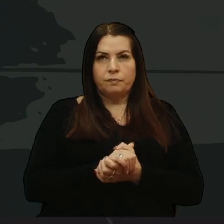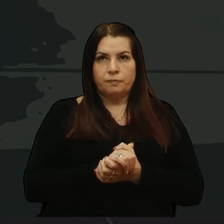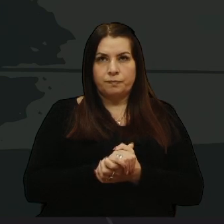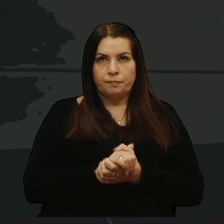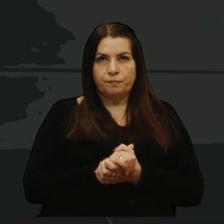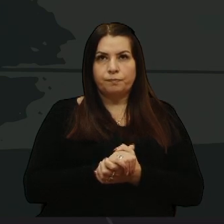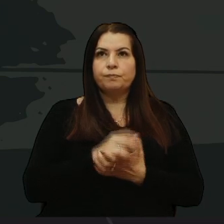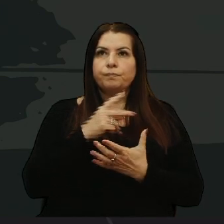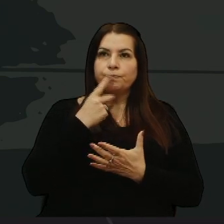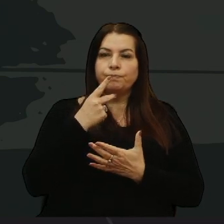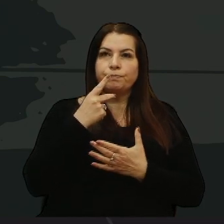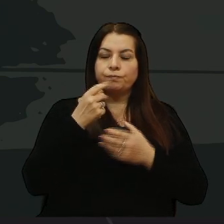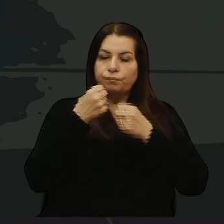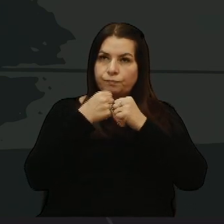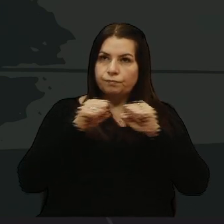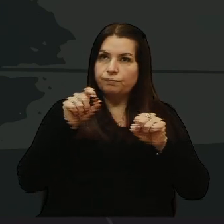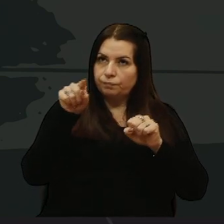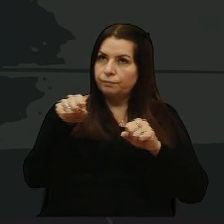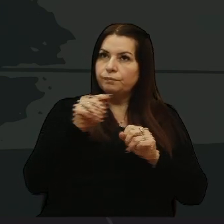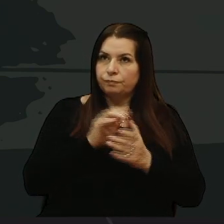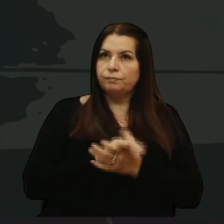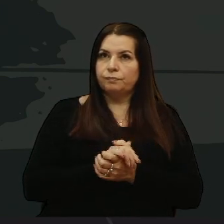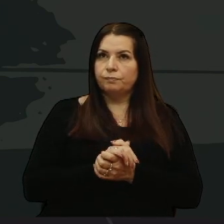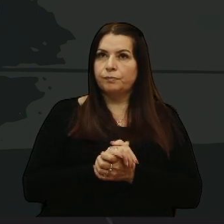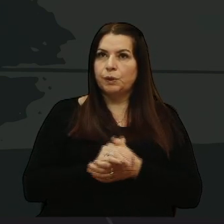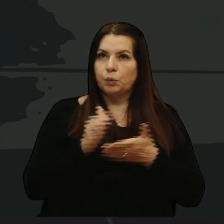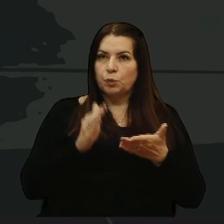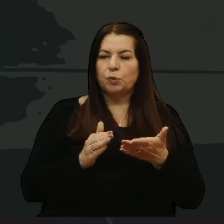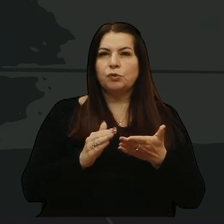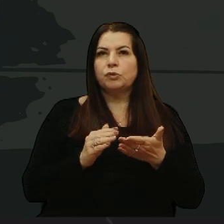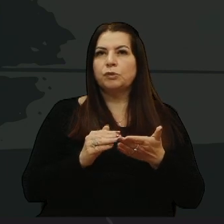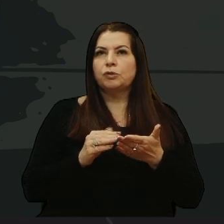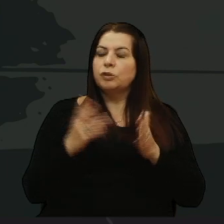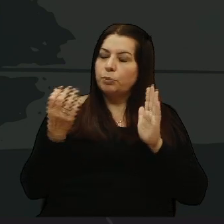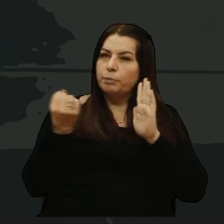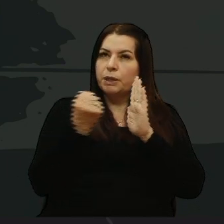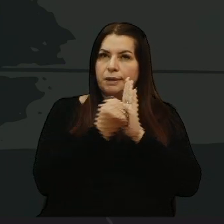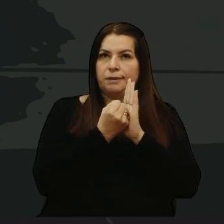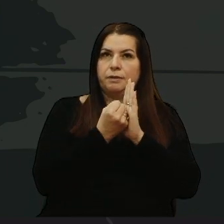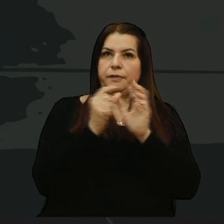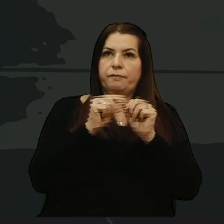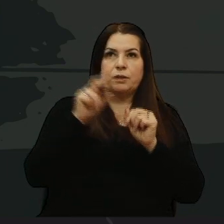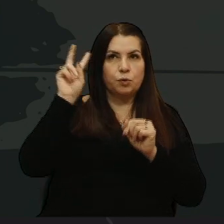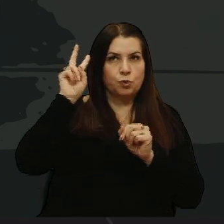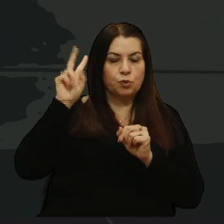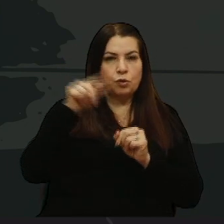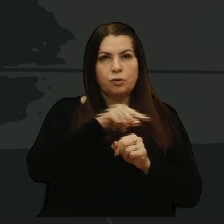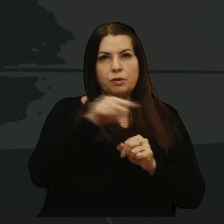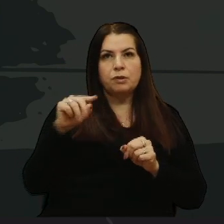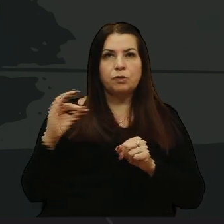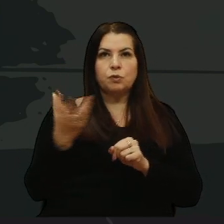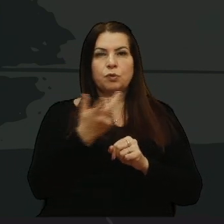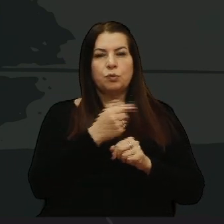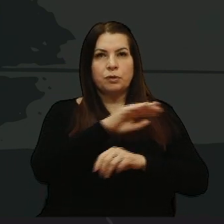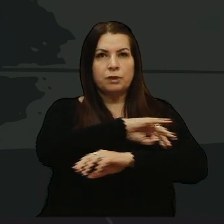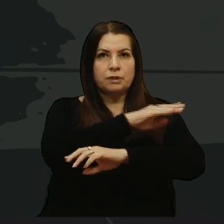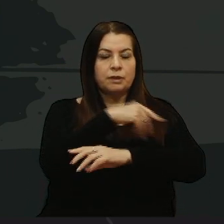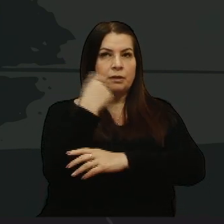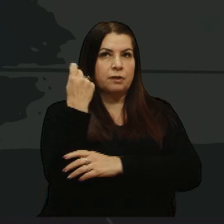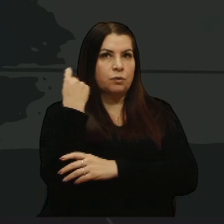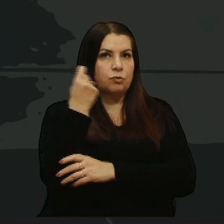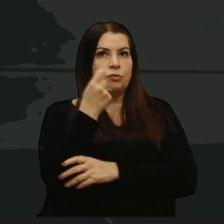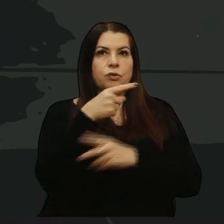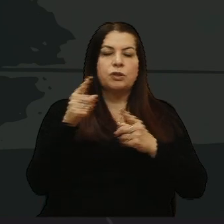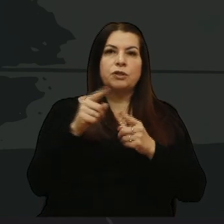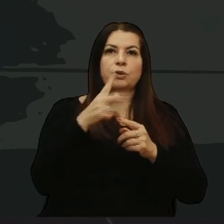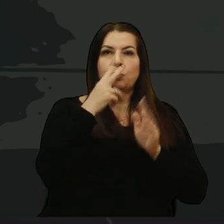que esta secretaria, hoje ela já é um marco, já faz história em toda a Serra Gaúcha e já